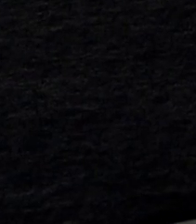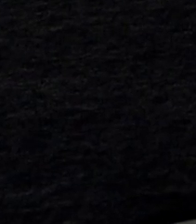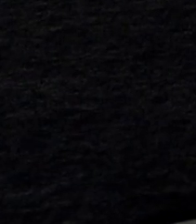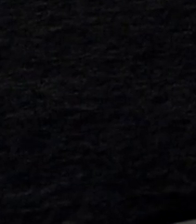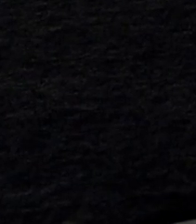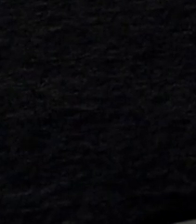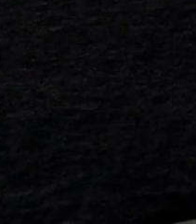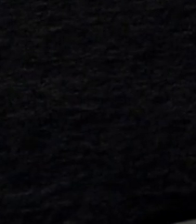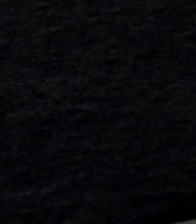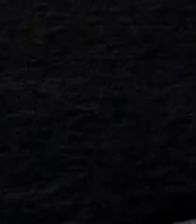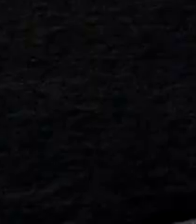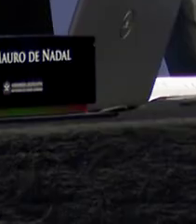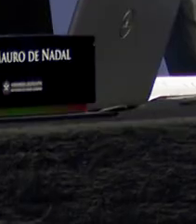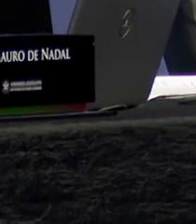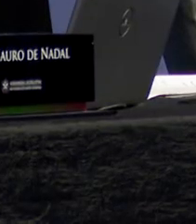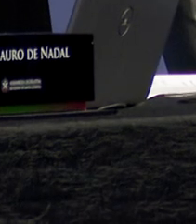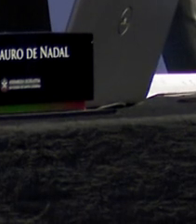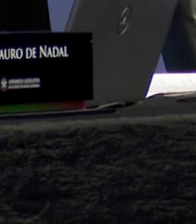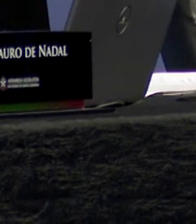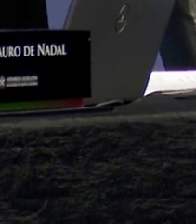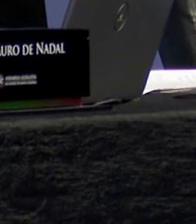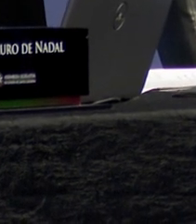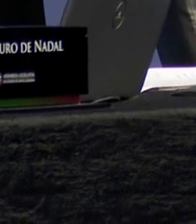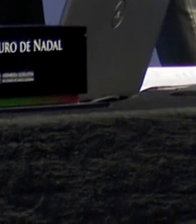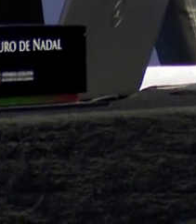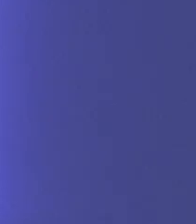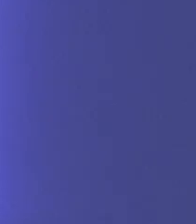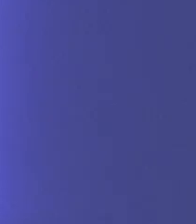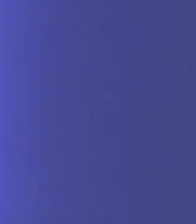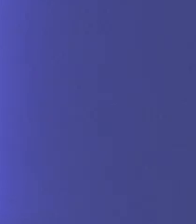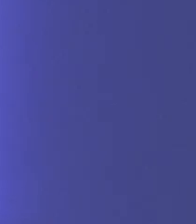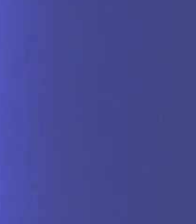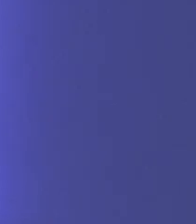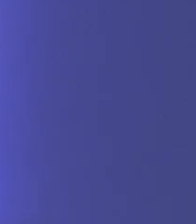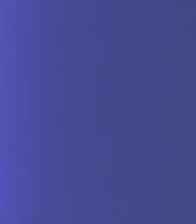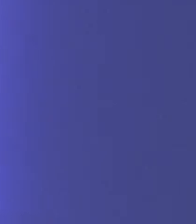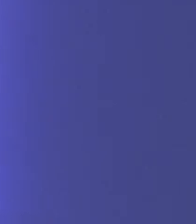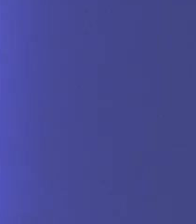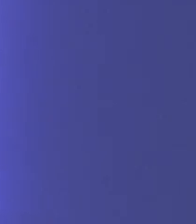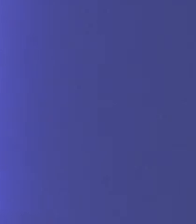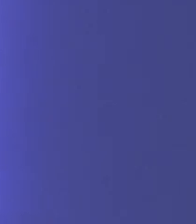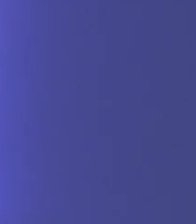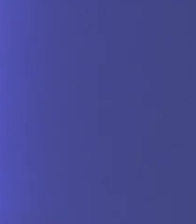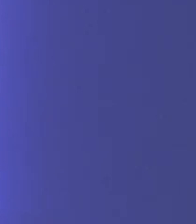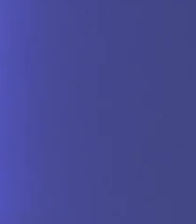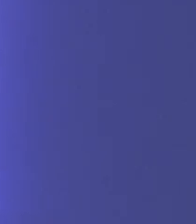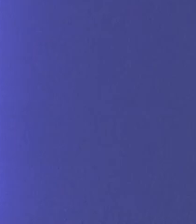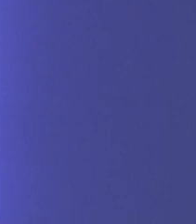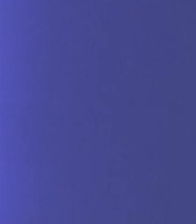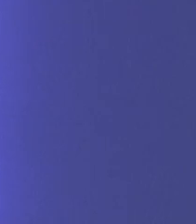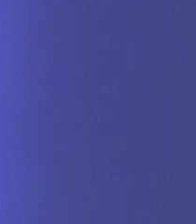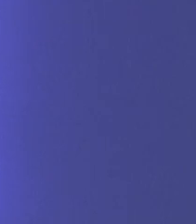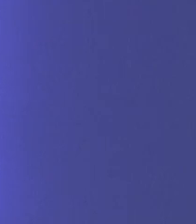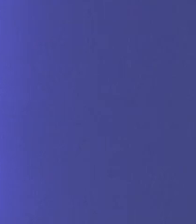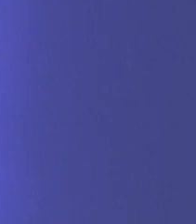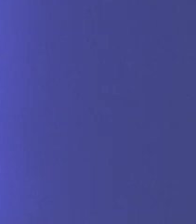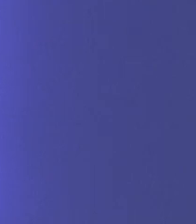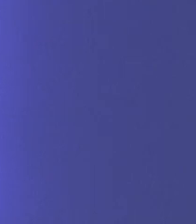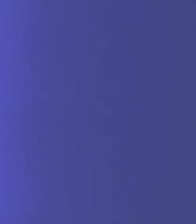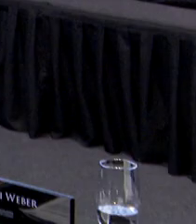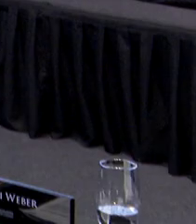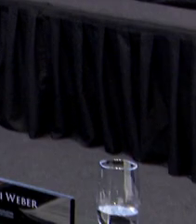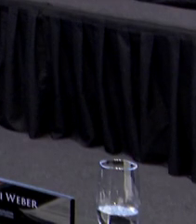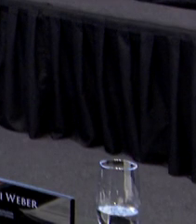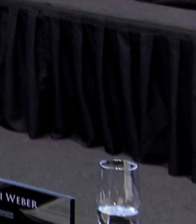que celebra os 190 anos do Parlamento Catarinense. A deputada Luciane Carminati falou sobre um projeto de lei que está tramitando